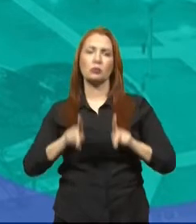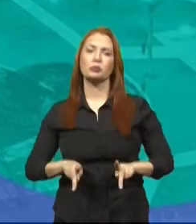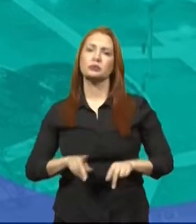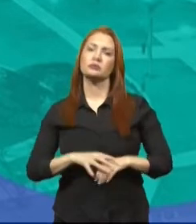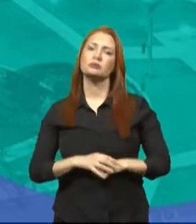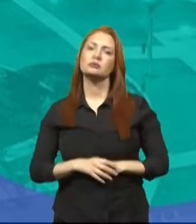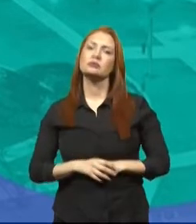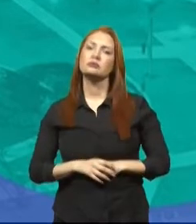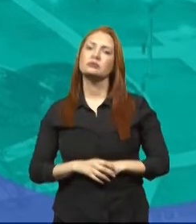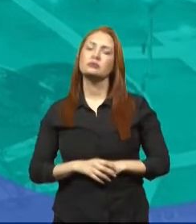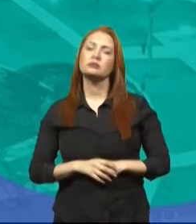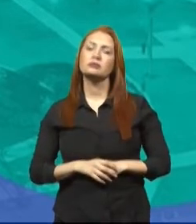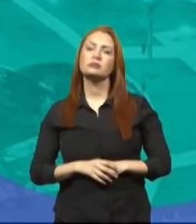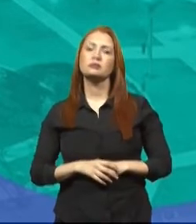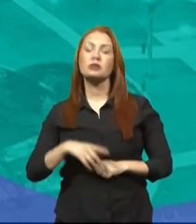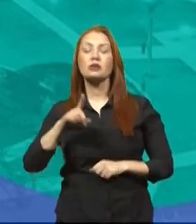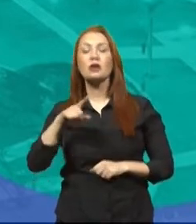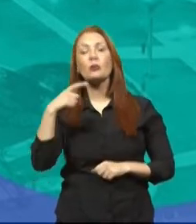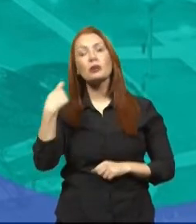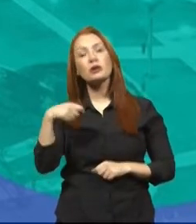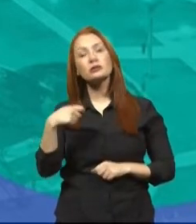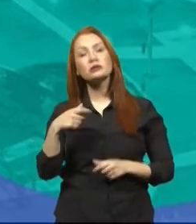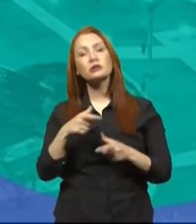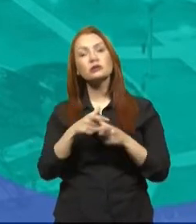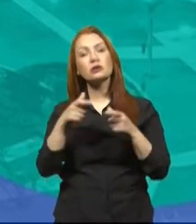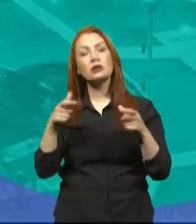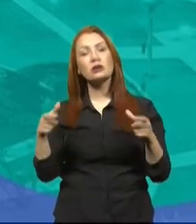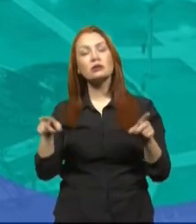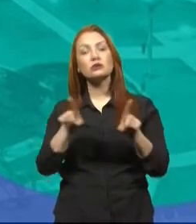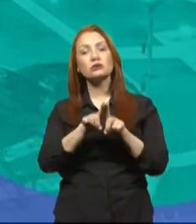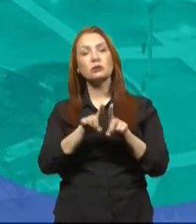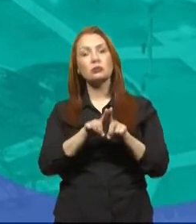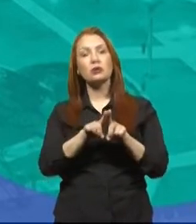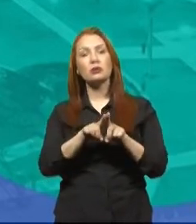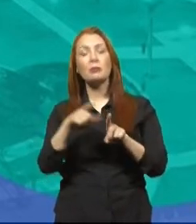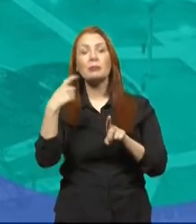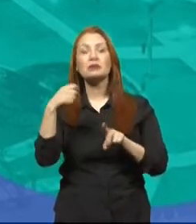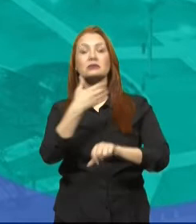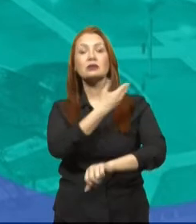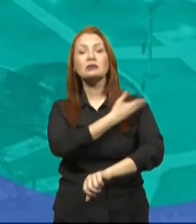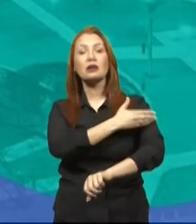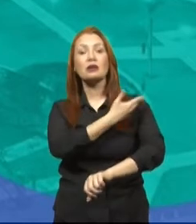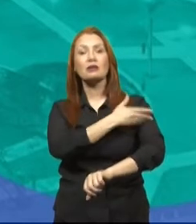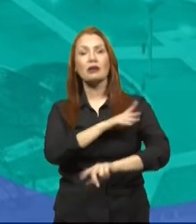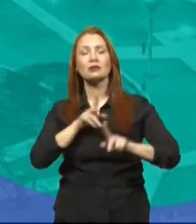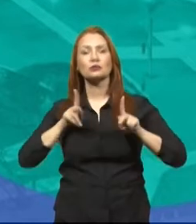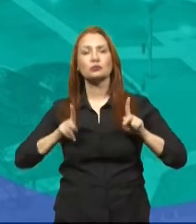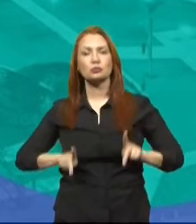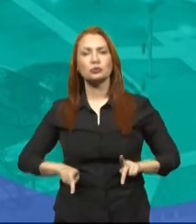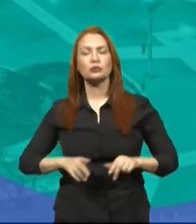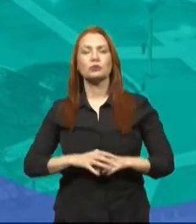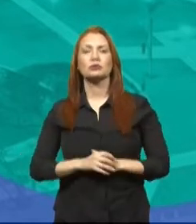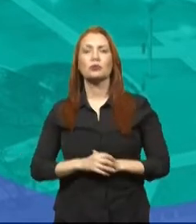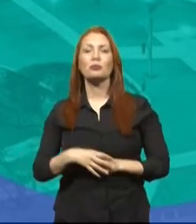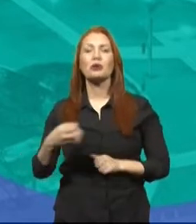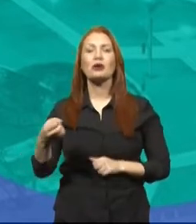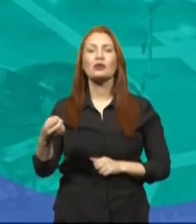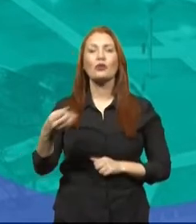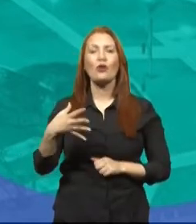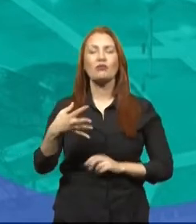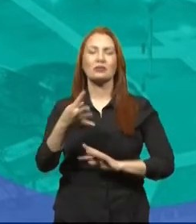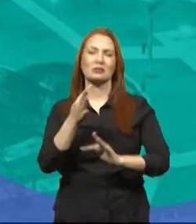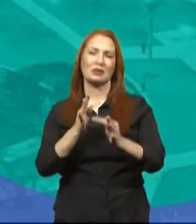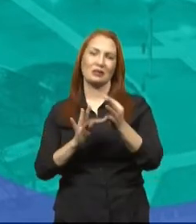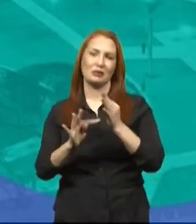E há uma necessidade muito grande de se treinar as pessoas para essa nova tecnologia, para